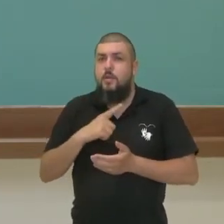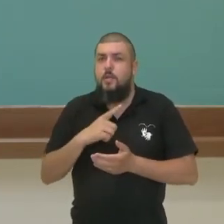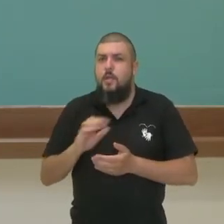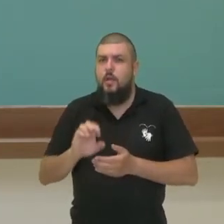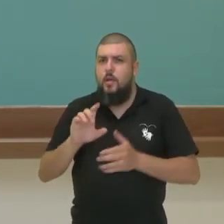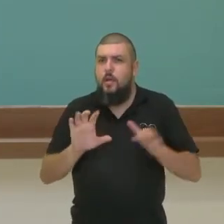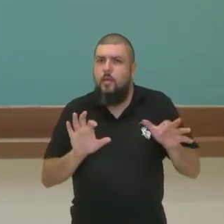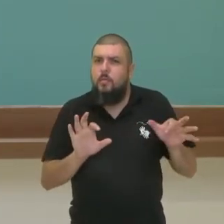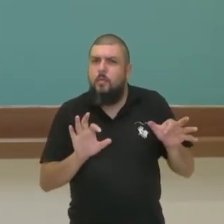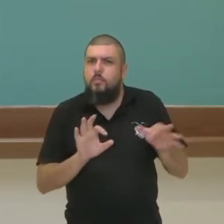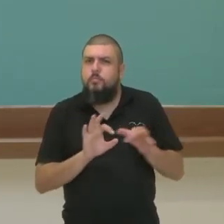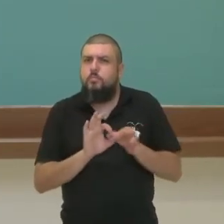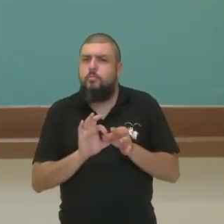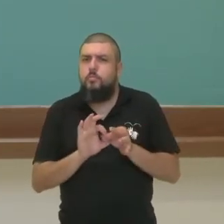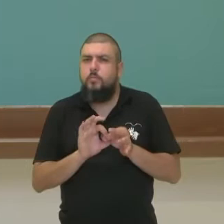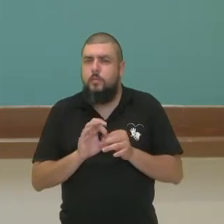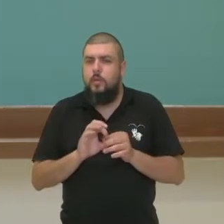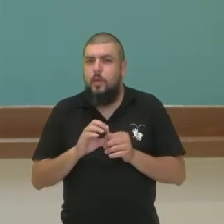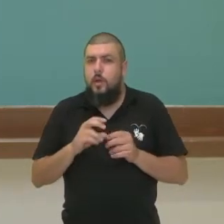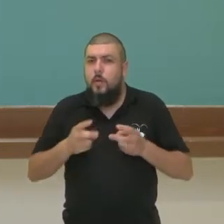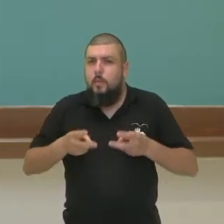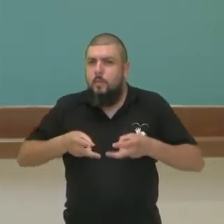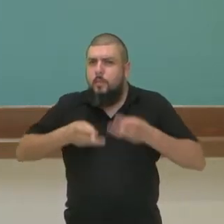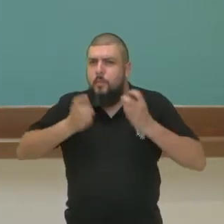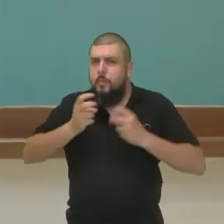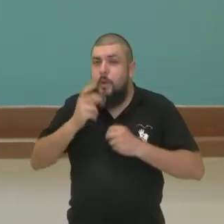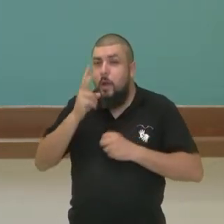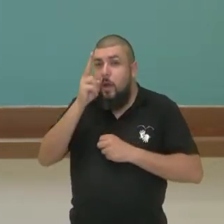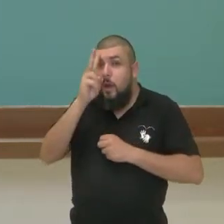Ele conversa com o livro, né? Ele faz